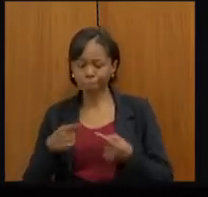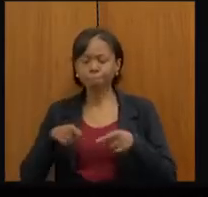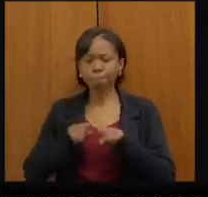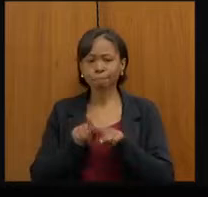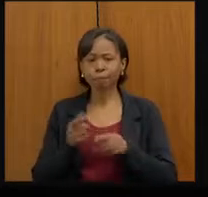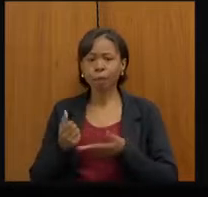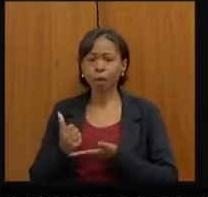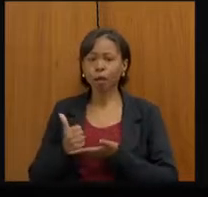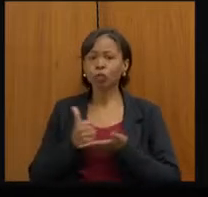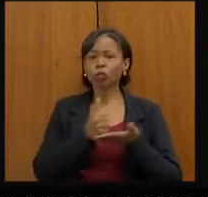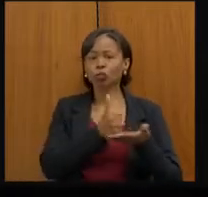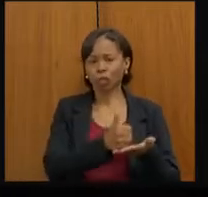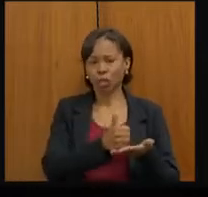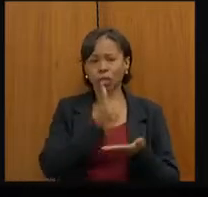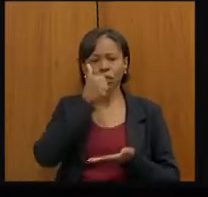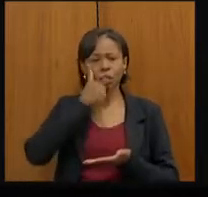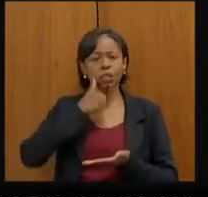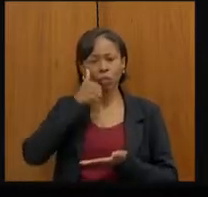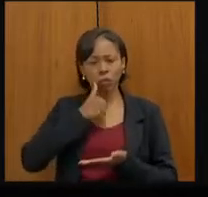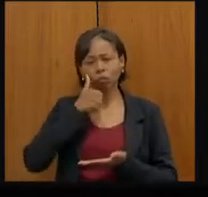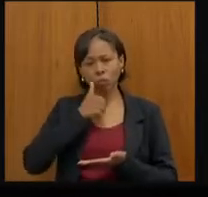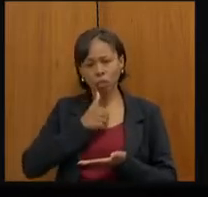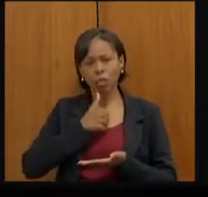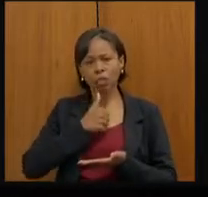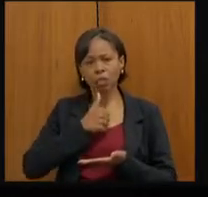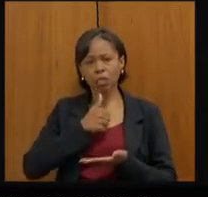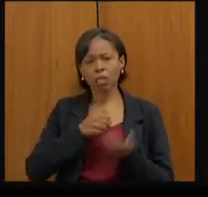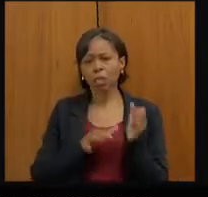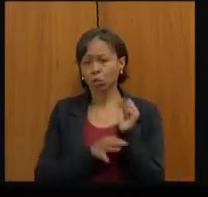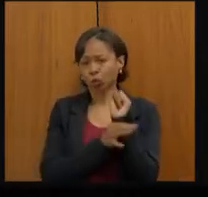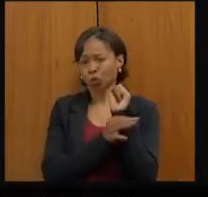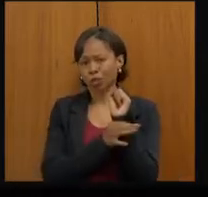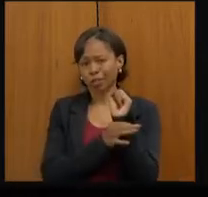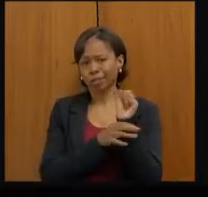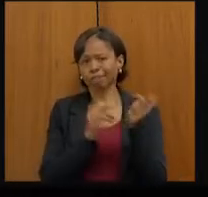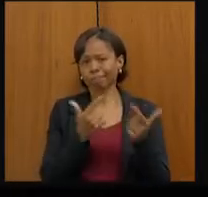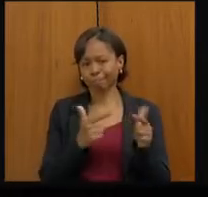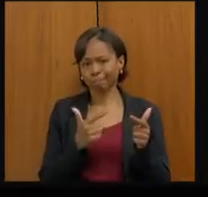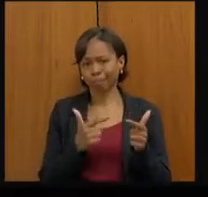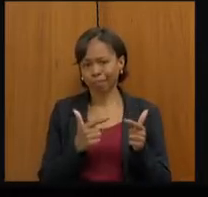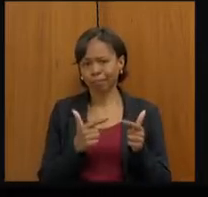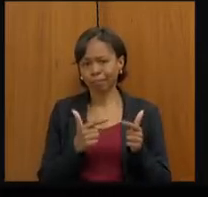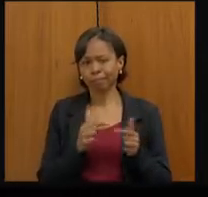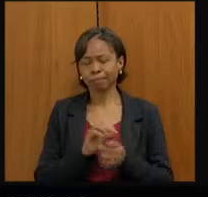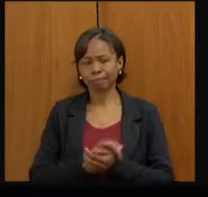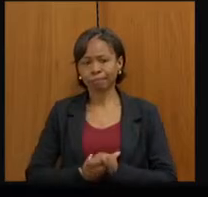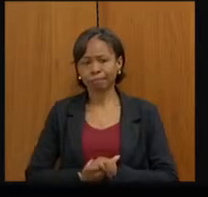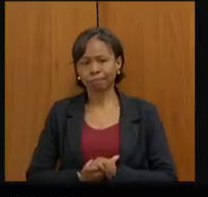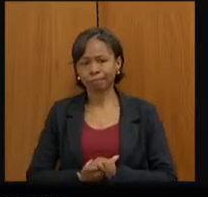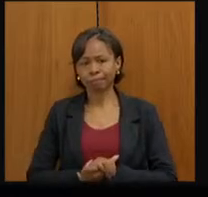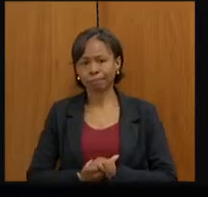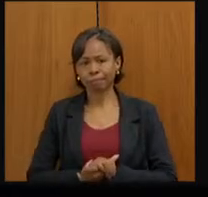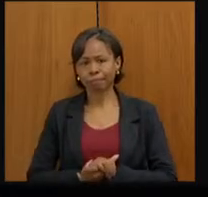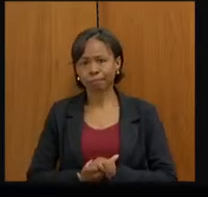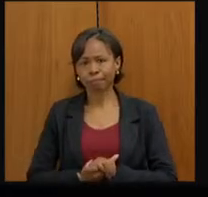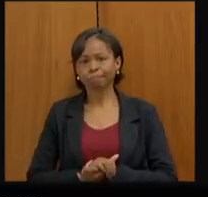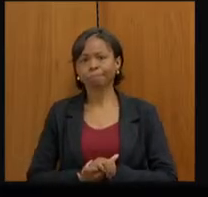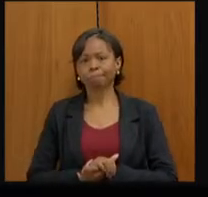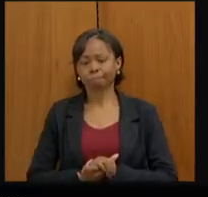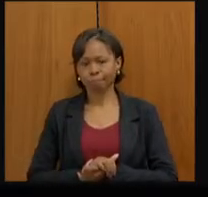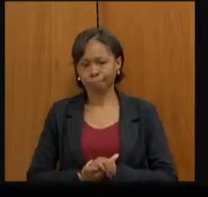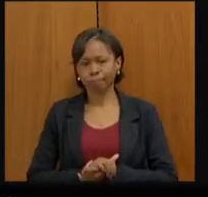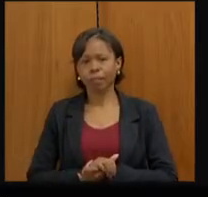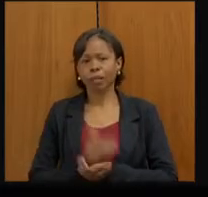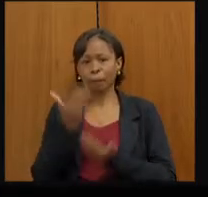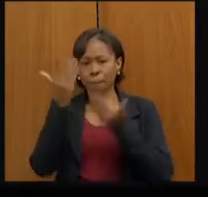vulnerabilidade e que faz esse atendimento às mulheres nós temos um déficit muito grande